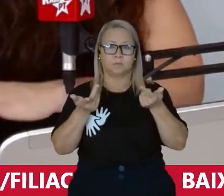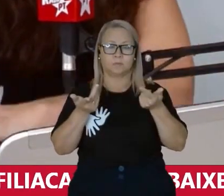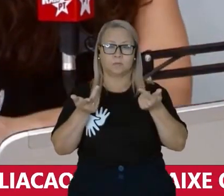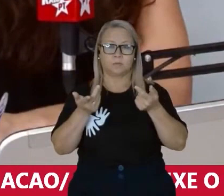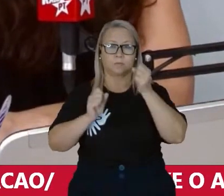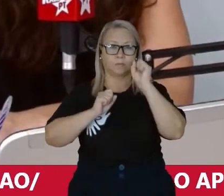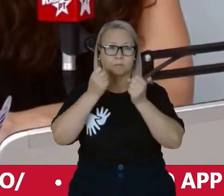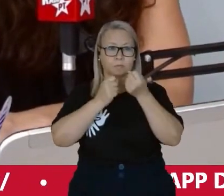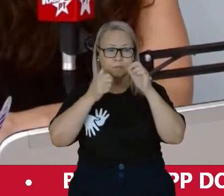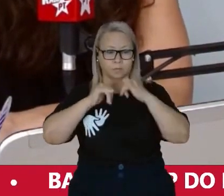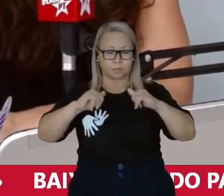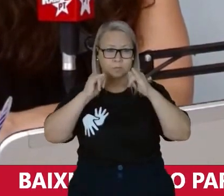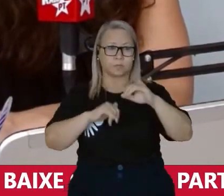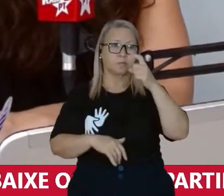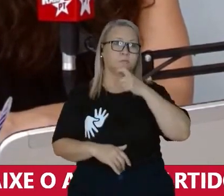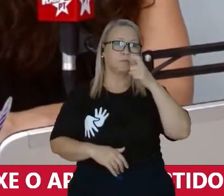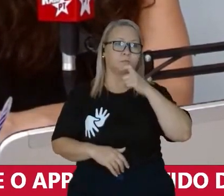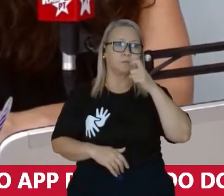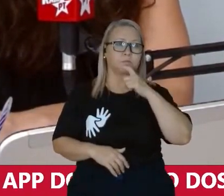indústria de informações mentirosas?